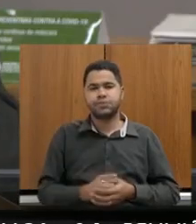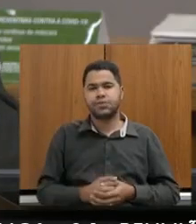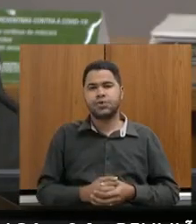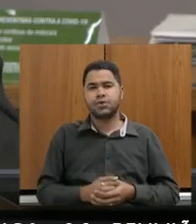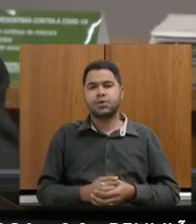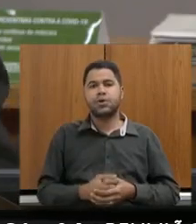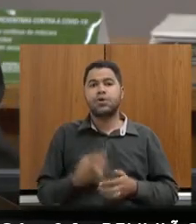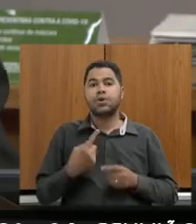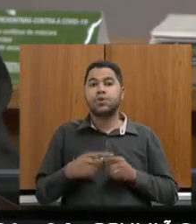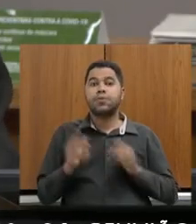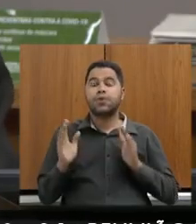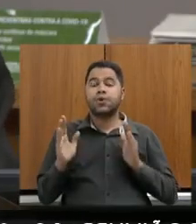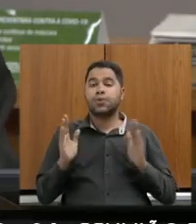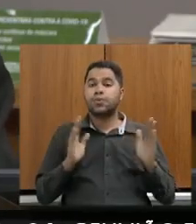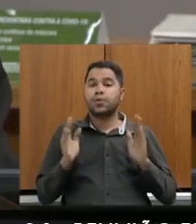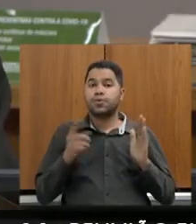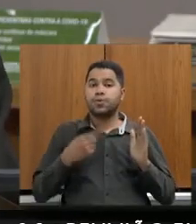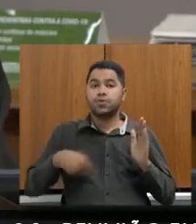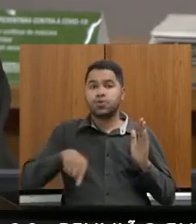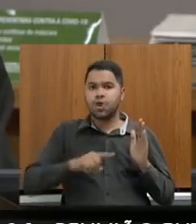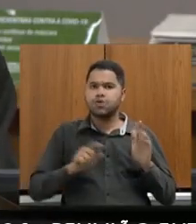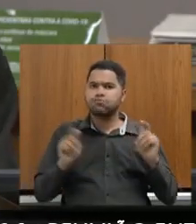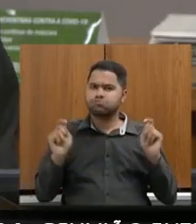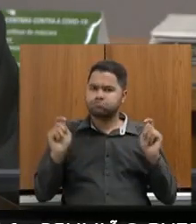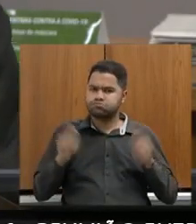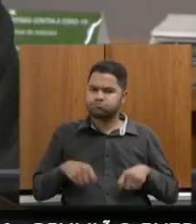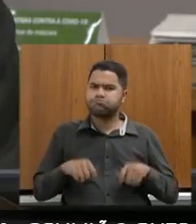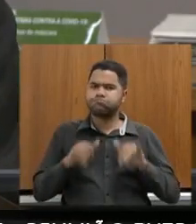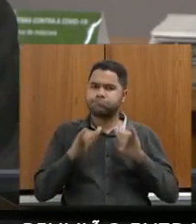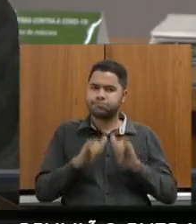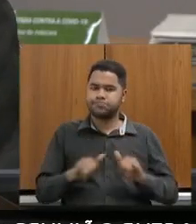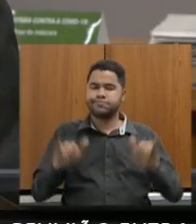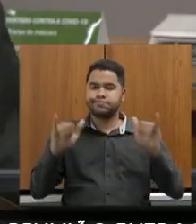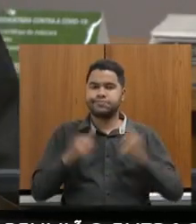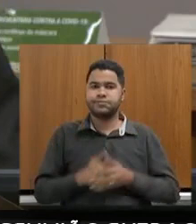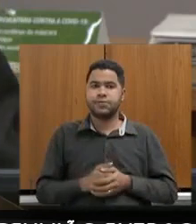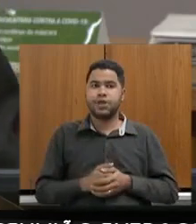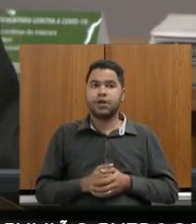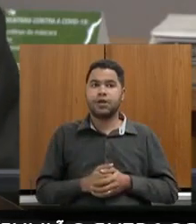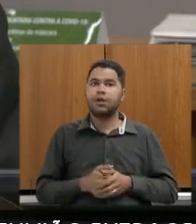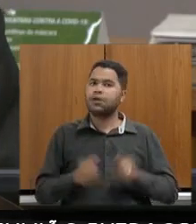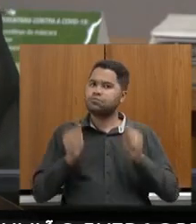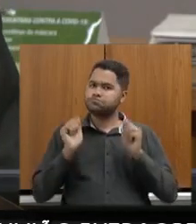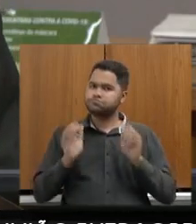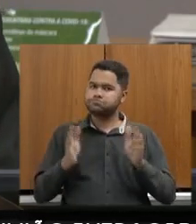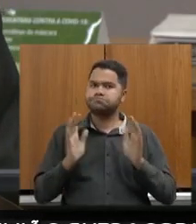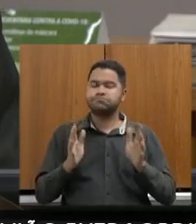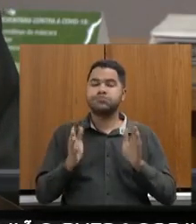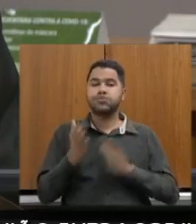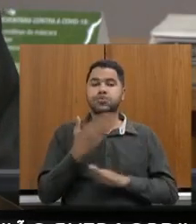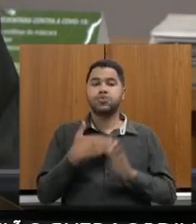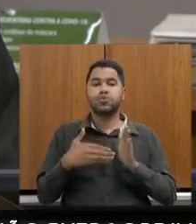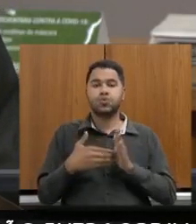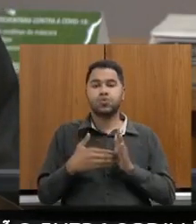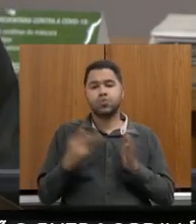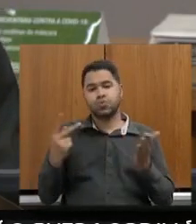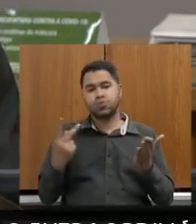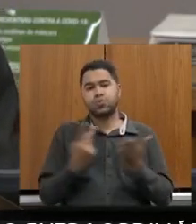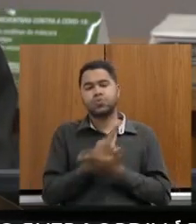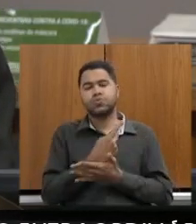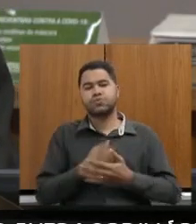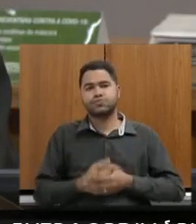é um momento em que a gente está em condição de dizer em viva-voz e bom só tudo aquilo que tem